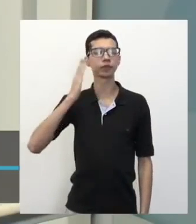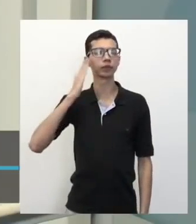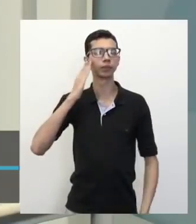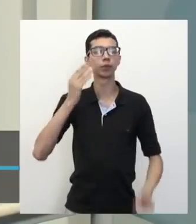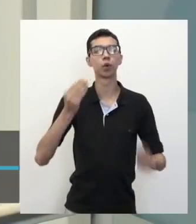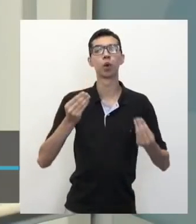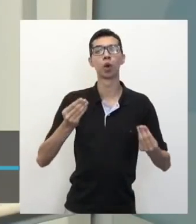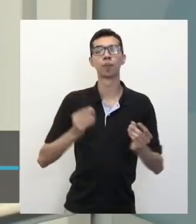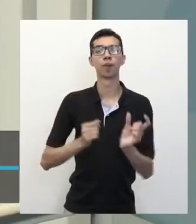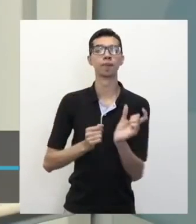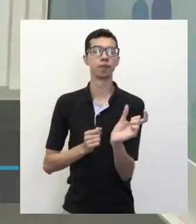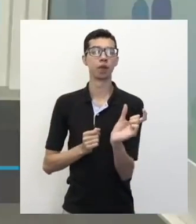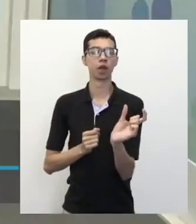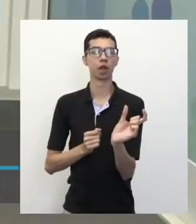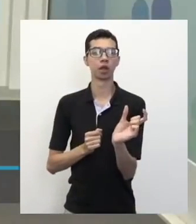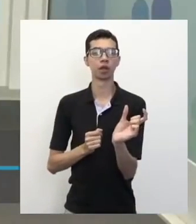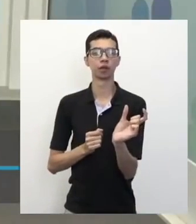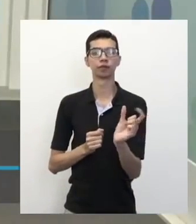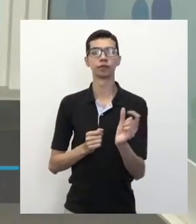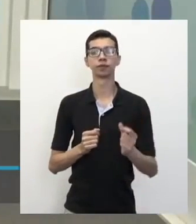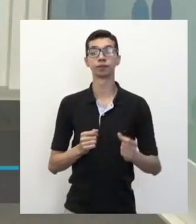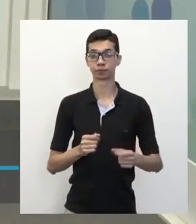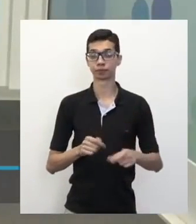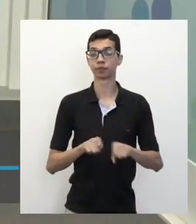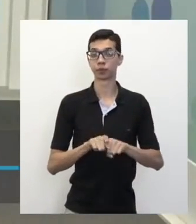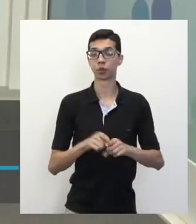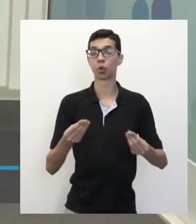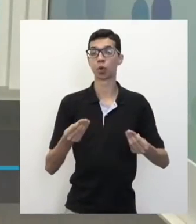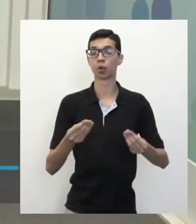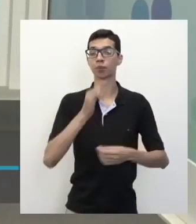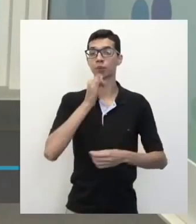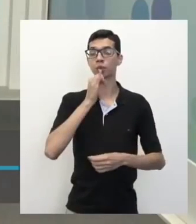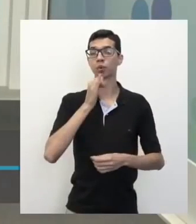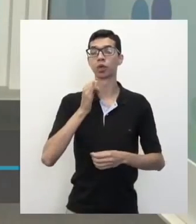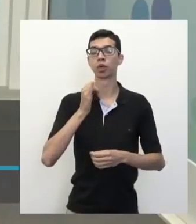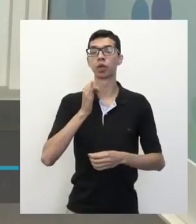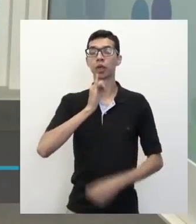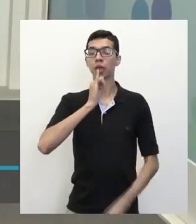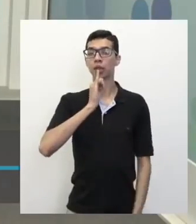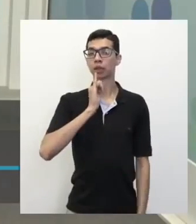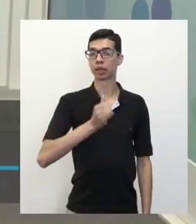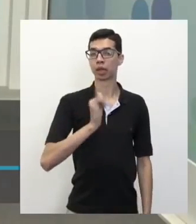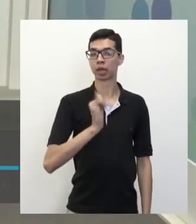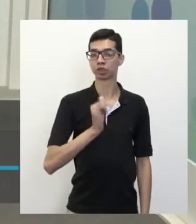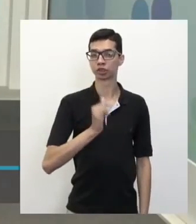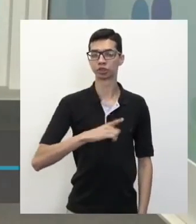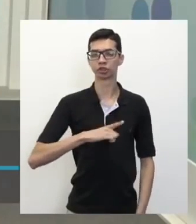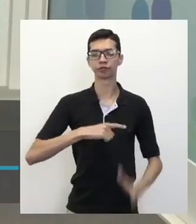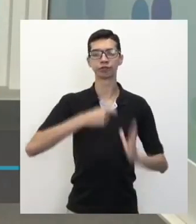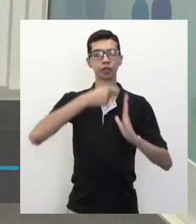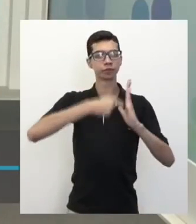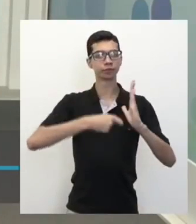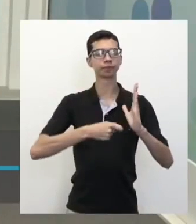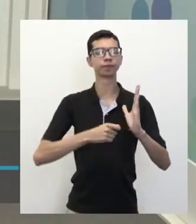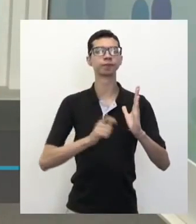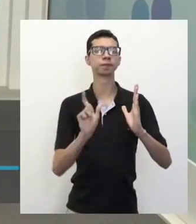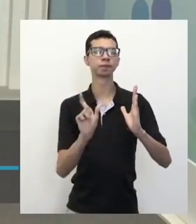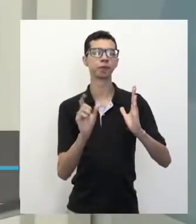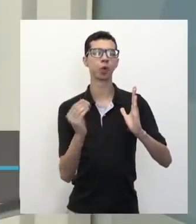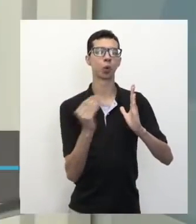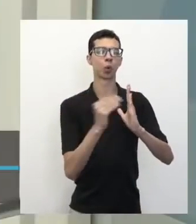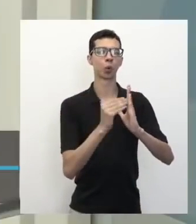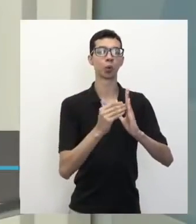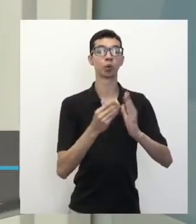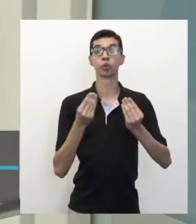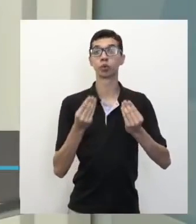palavra... E como a gente combina essas palavras numa narrativa, criando um discurso, não é? Vamos lá, vamos prestar atenção